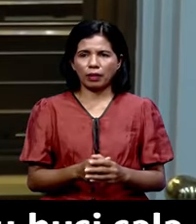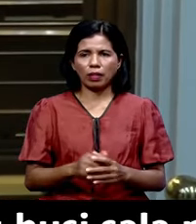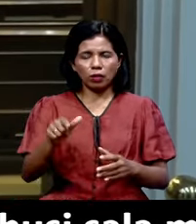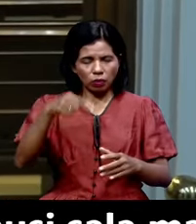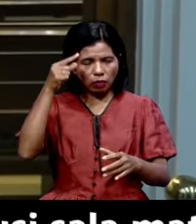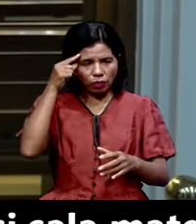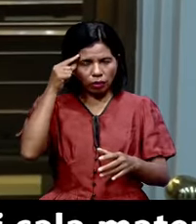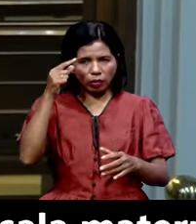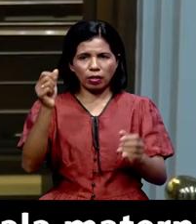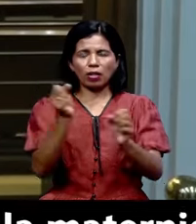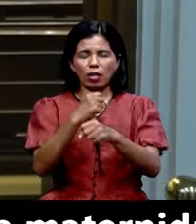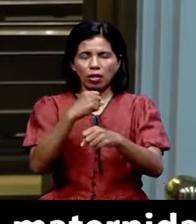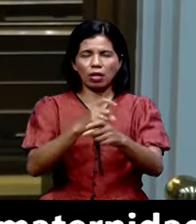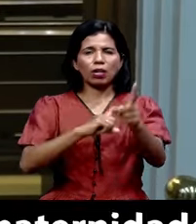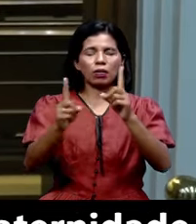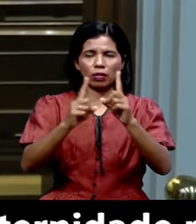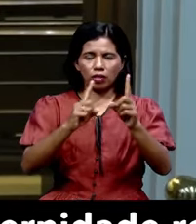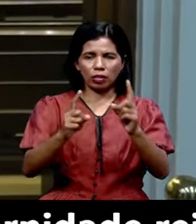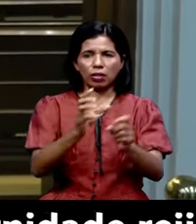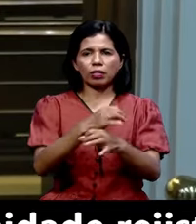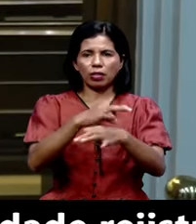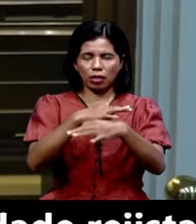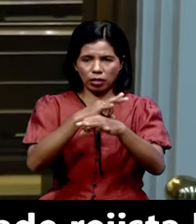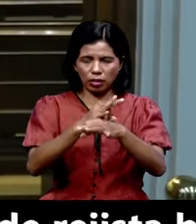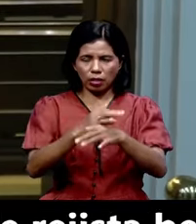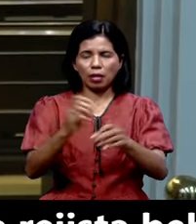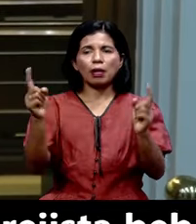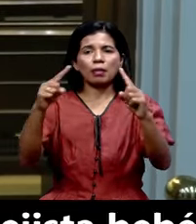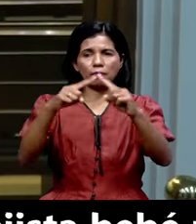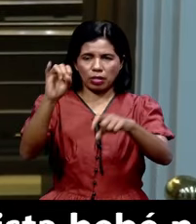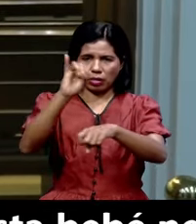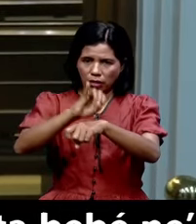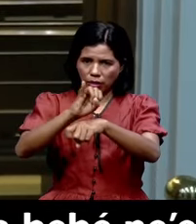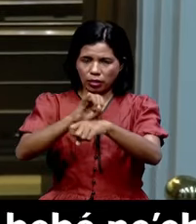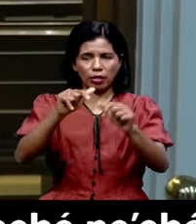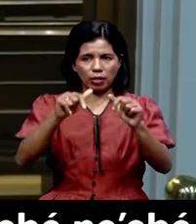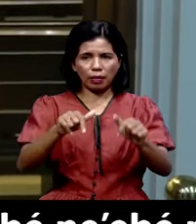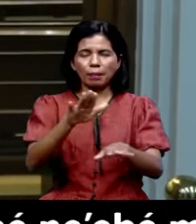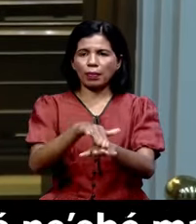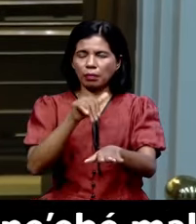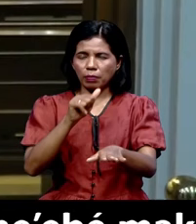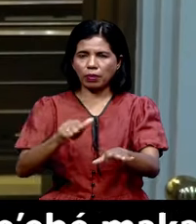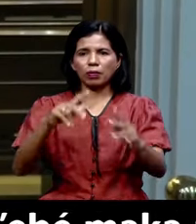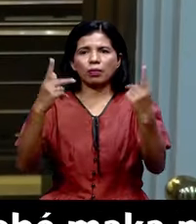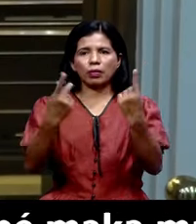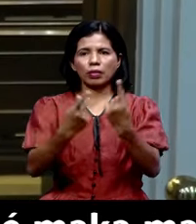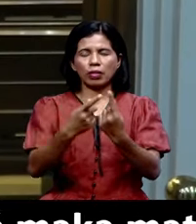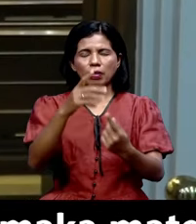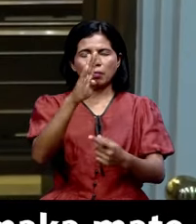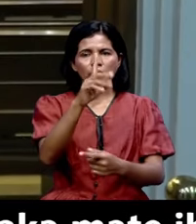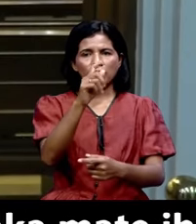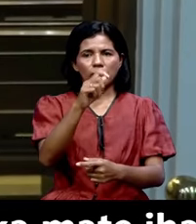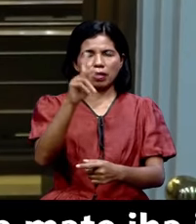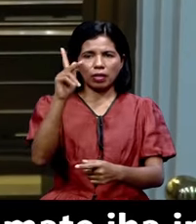governo halo intervenção ou de halo reabilitação da igreja né, ou de volu companhia da TK ou